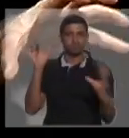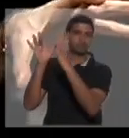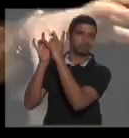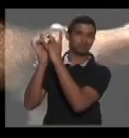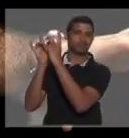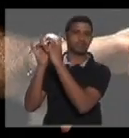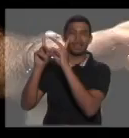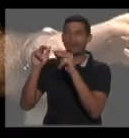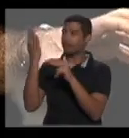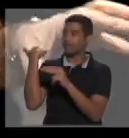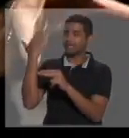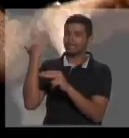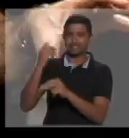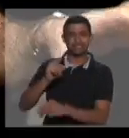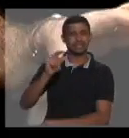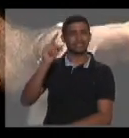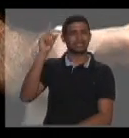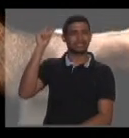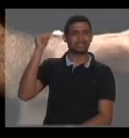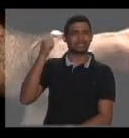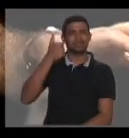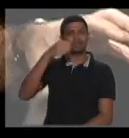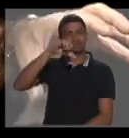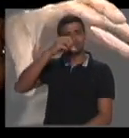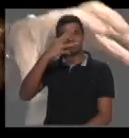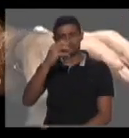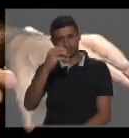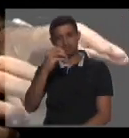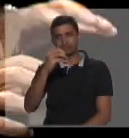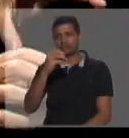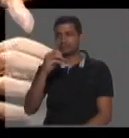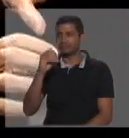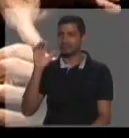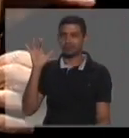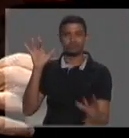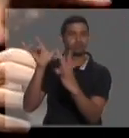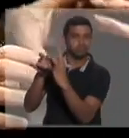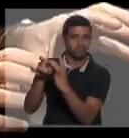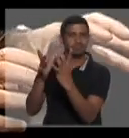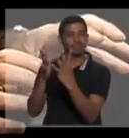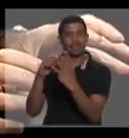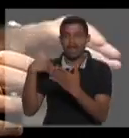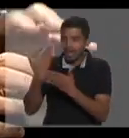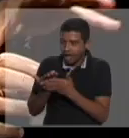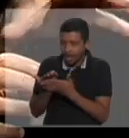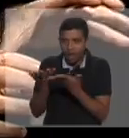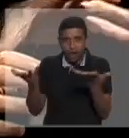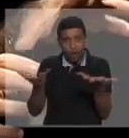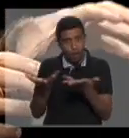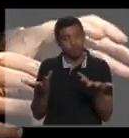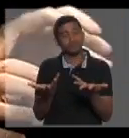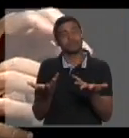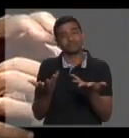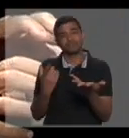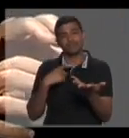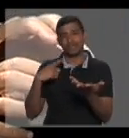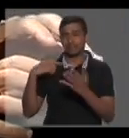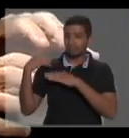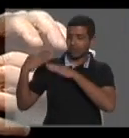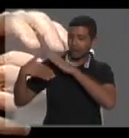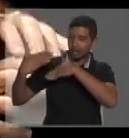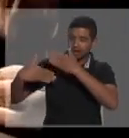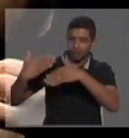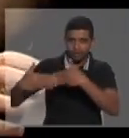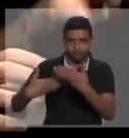link com o que aconteceu na década de 30, que na verdade, né, início do século